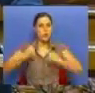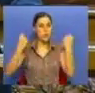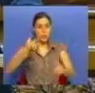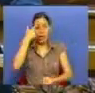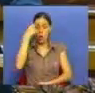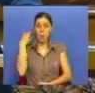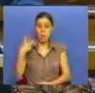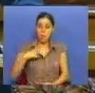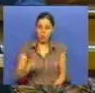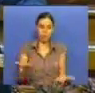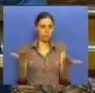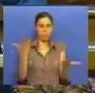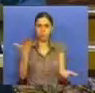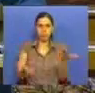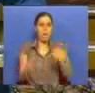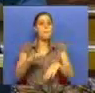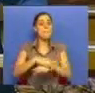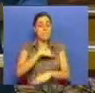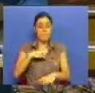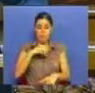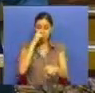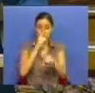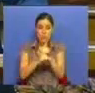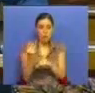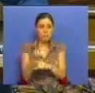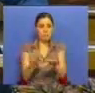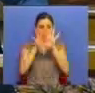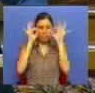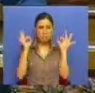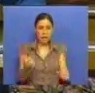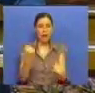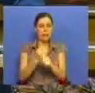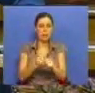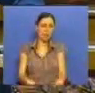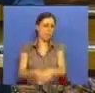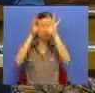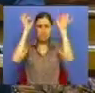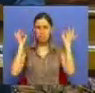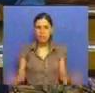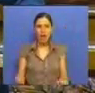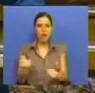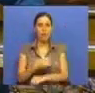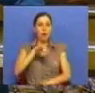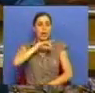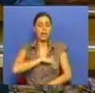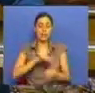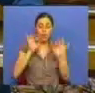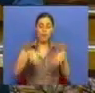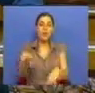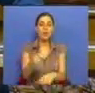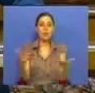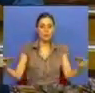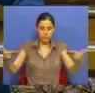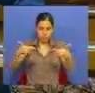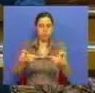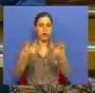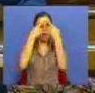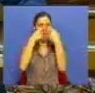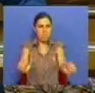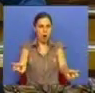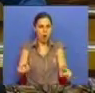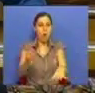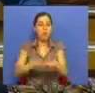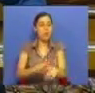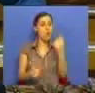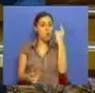para qualquer português, de que médicos com o mesmo grau, a mesma categoria a cumprir a mesma função, recebam no final do mês remunerações diferentes